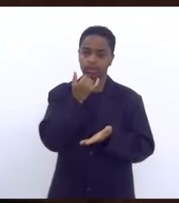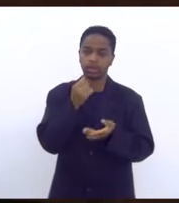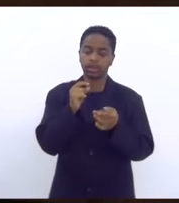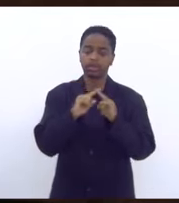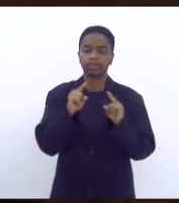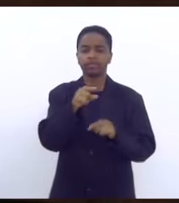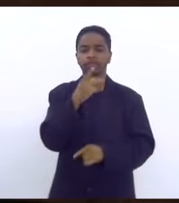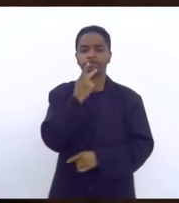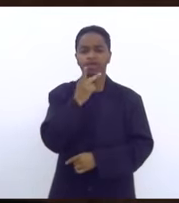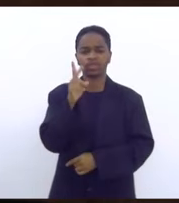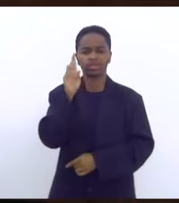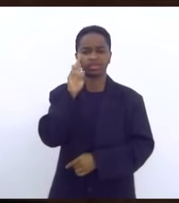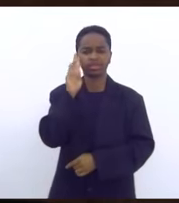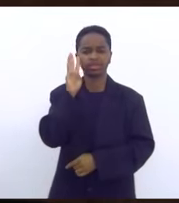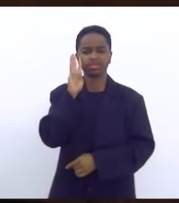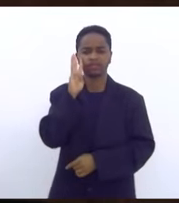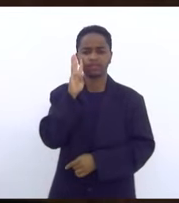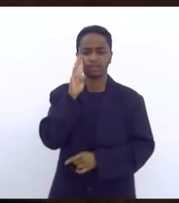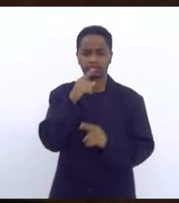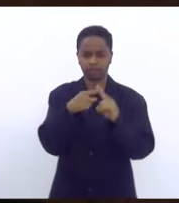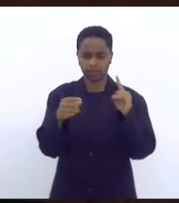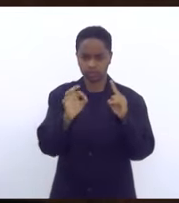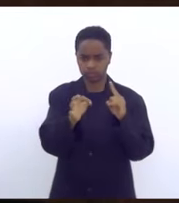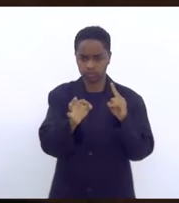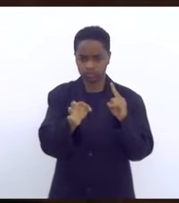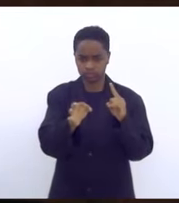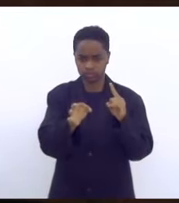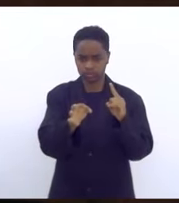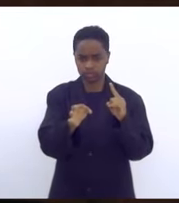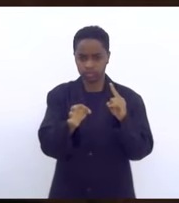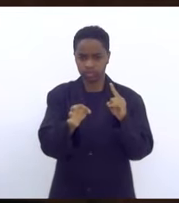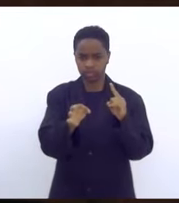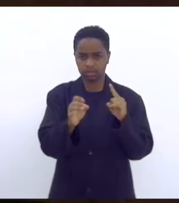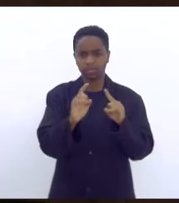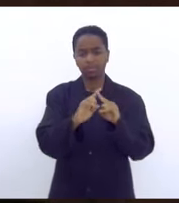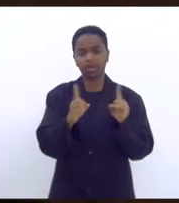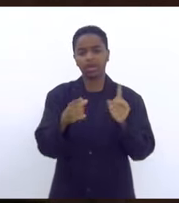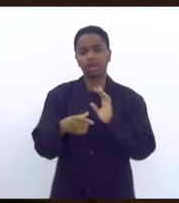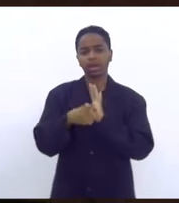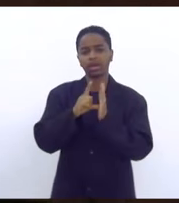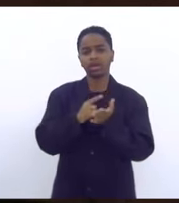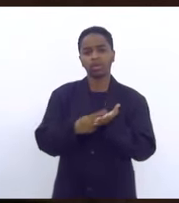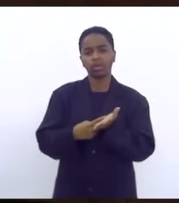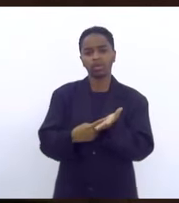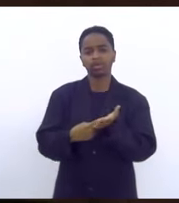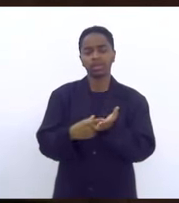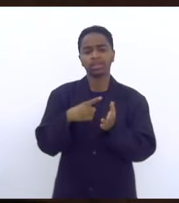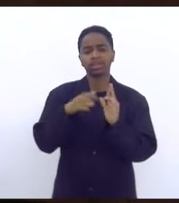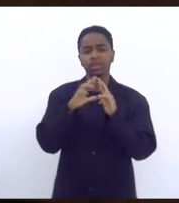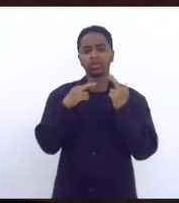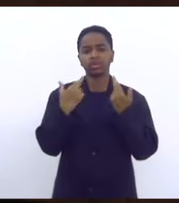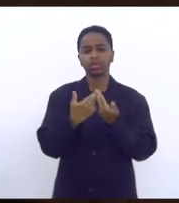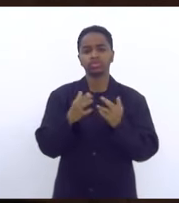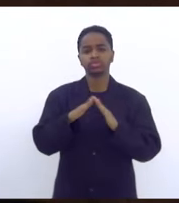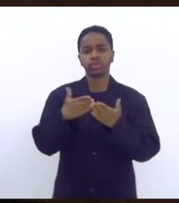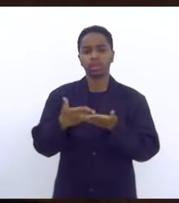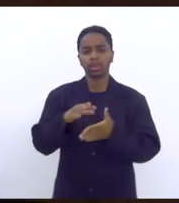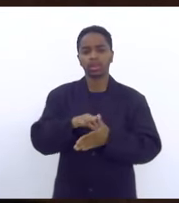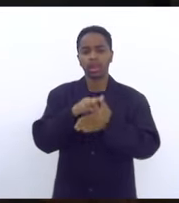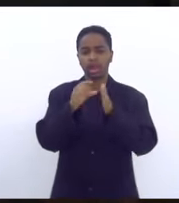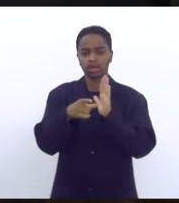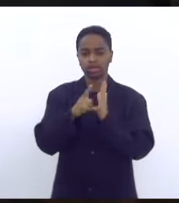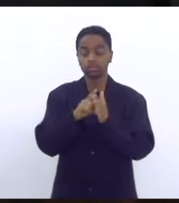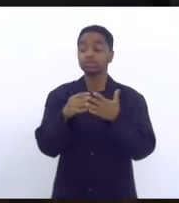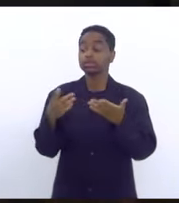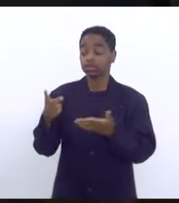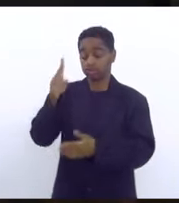Excelência anunciou para terça-feira os vetos. Perfeito. Mas a gente tinha combinado que ainda teria uma reunião do Colégio de Líderes antes dos vetos.